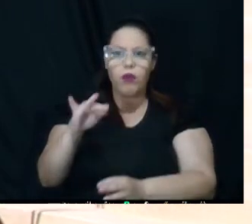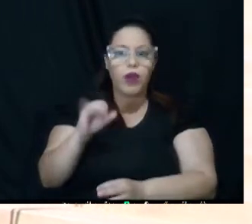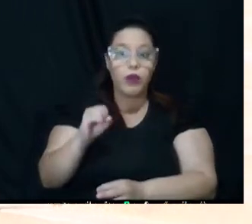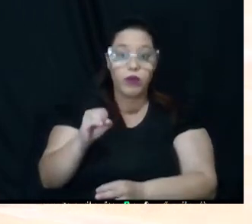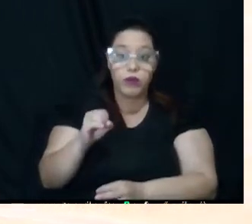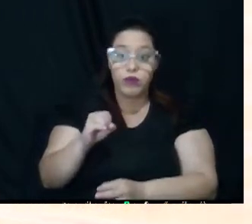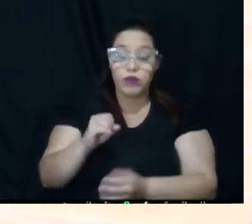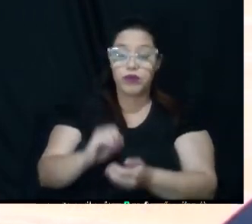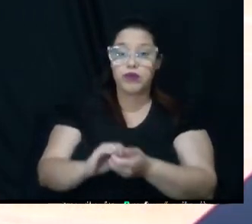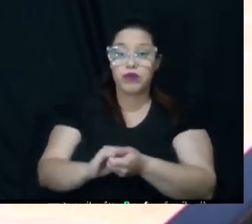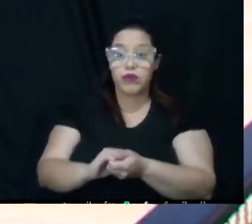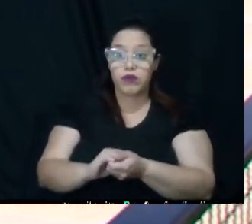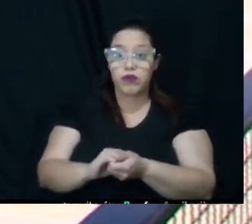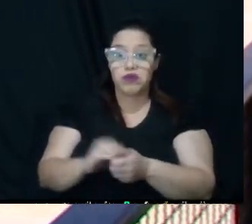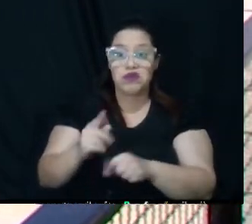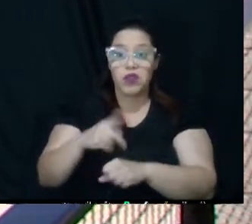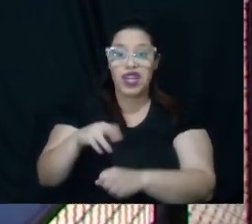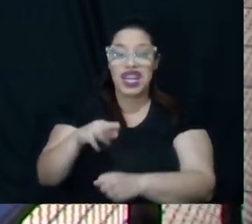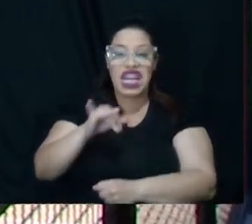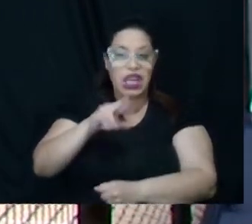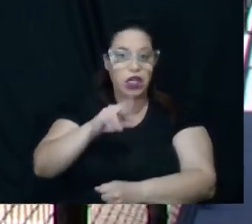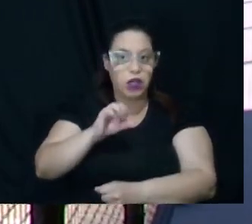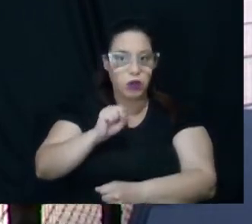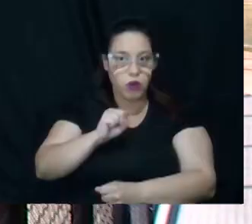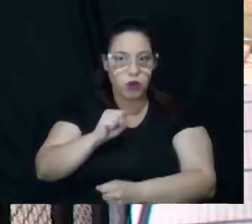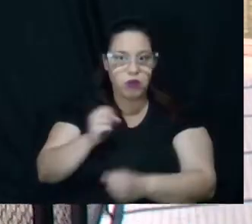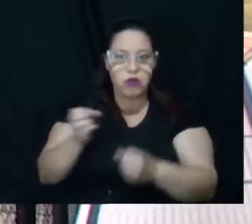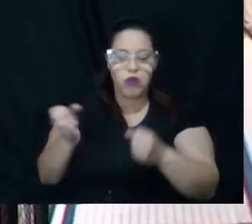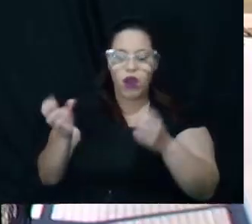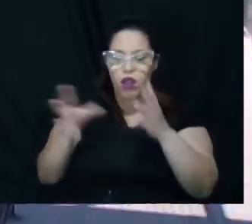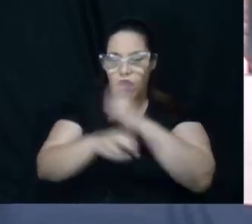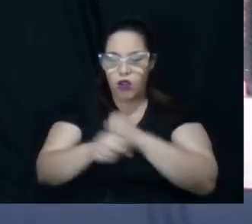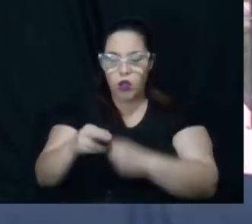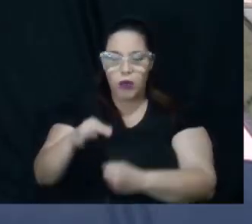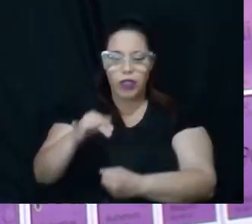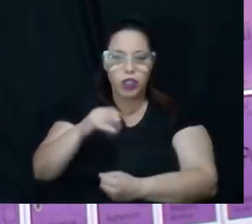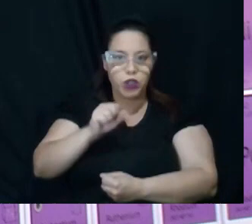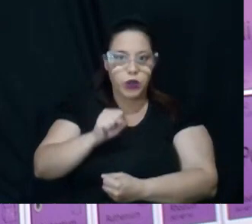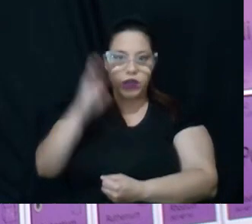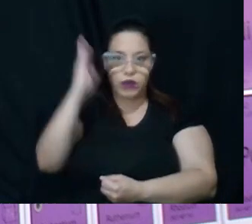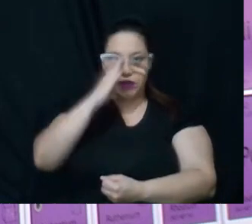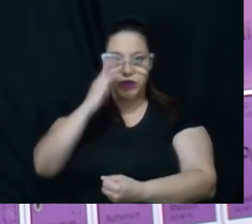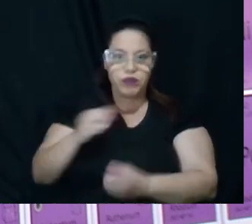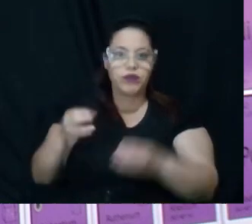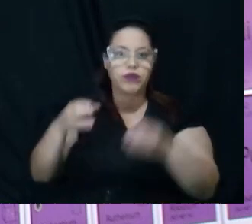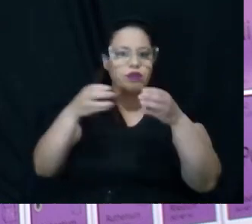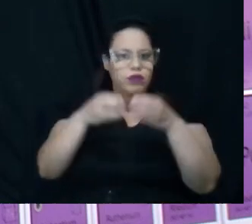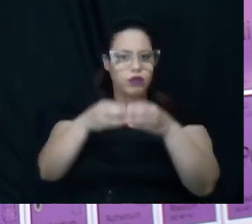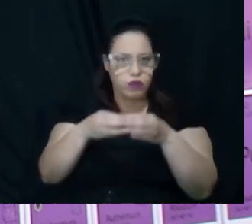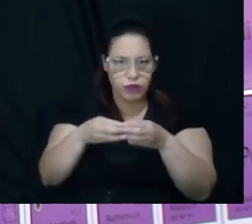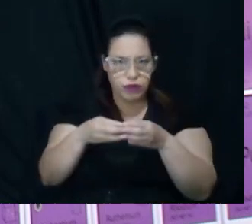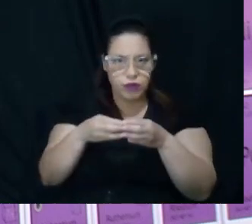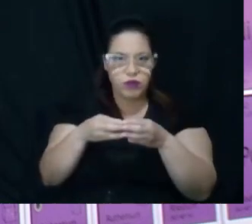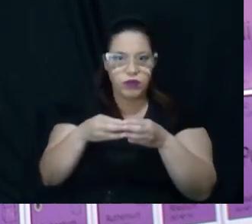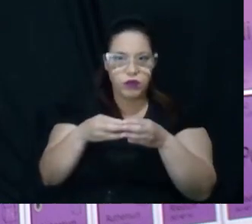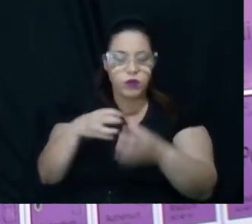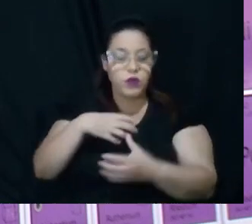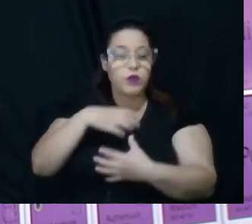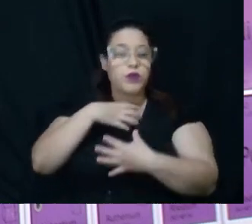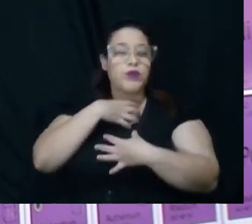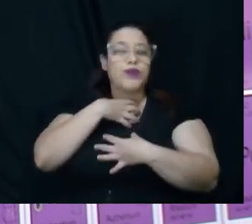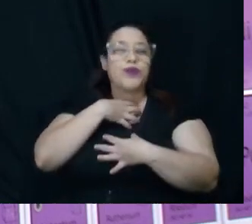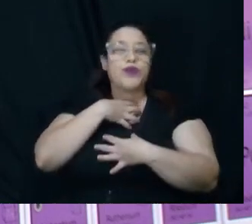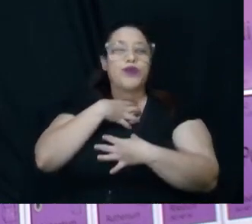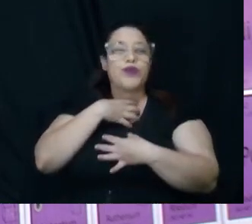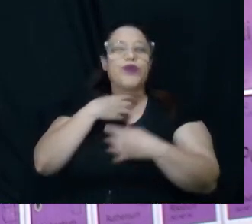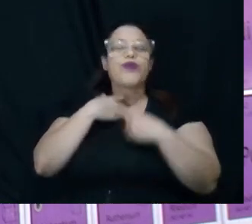luz sincron que abriga o sírios o primeiro acelerador de partículas brasileiro esse espaço é um é um desejo que nós temos